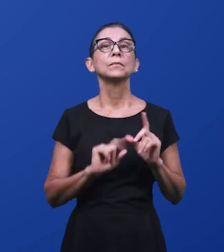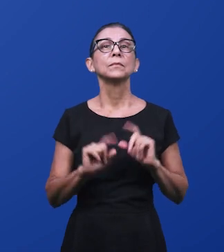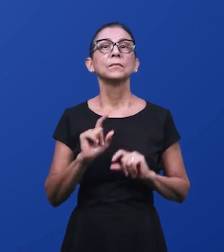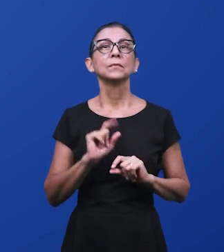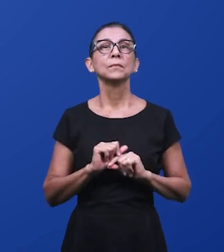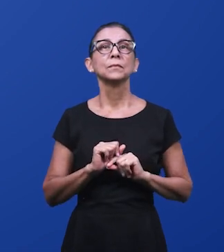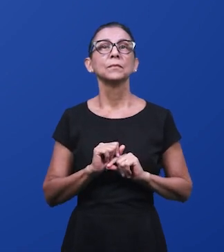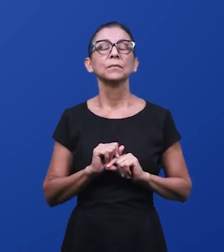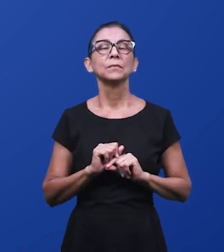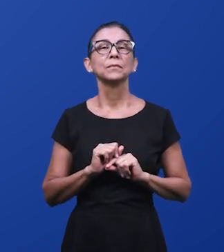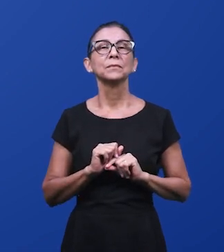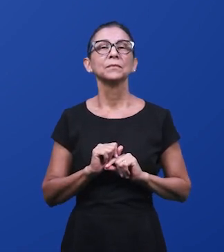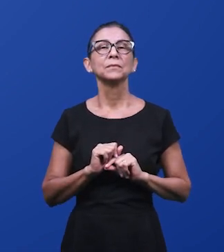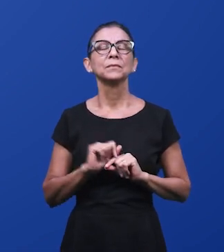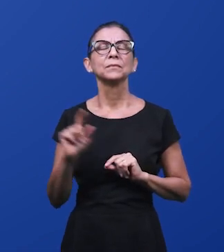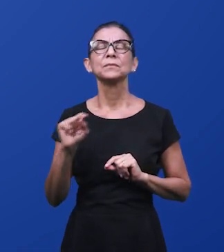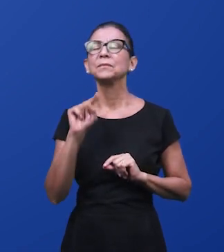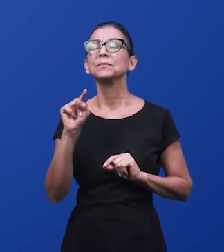Vem de quem?